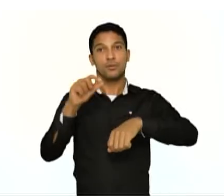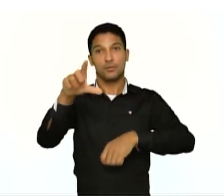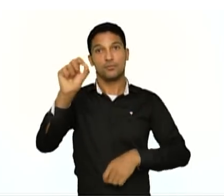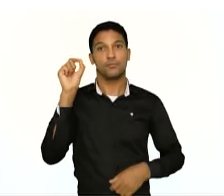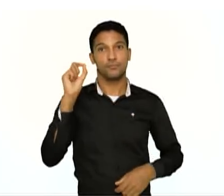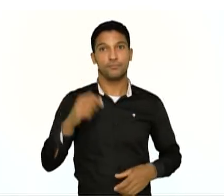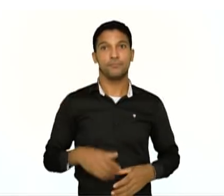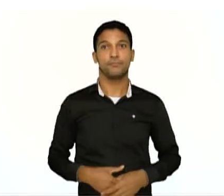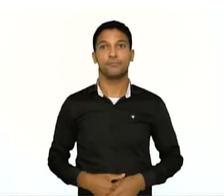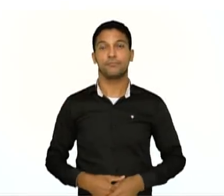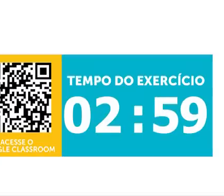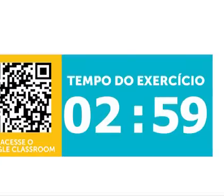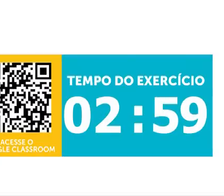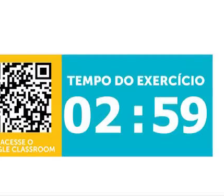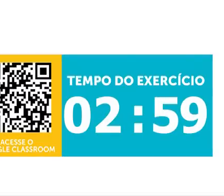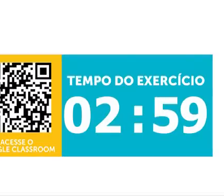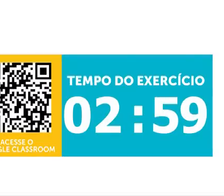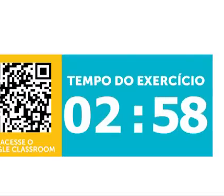essa.